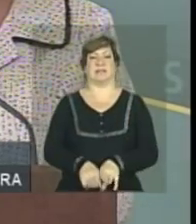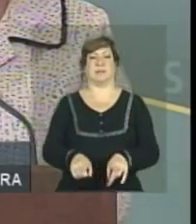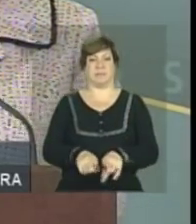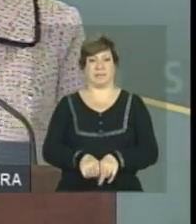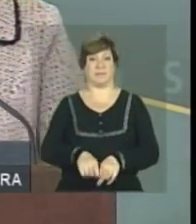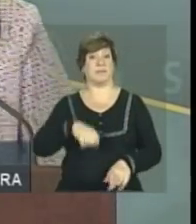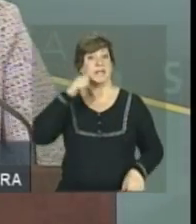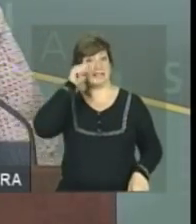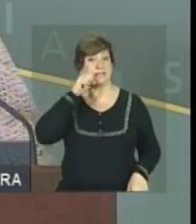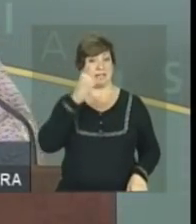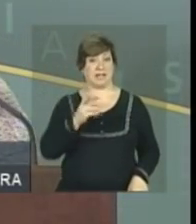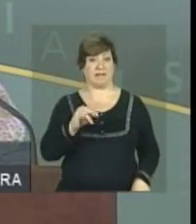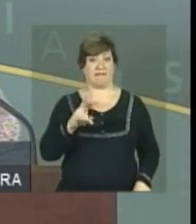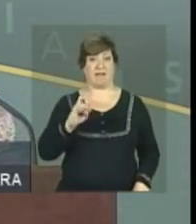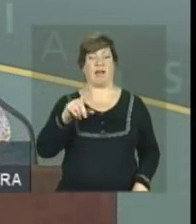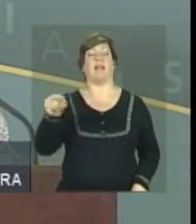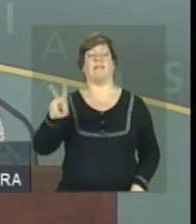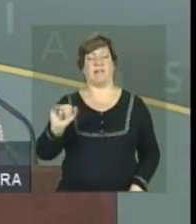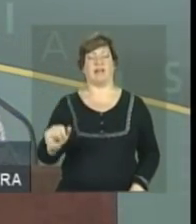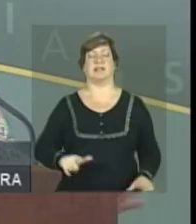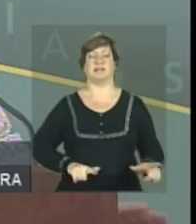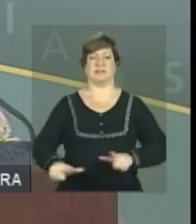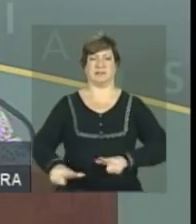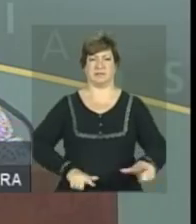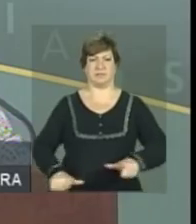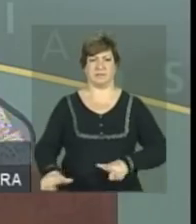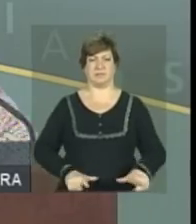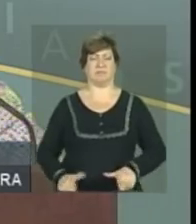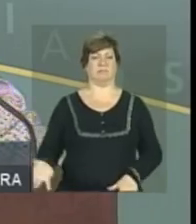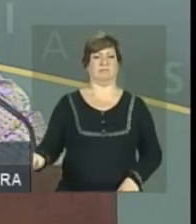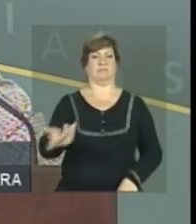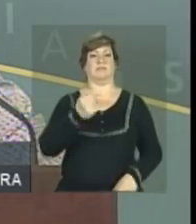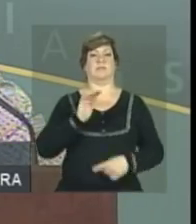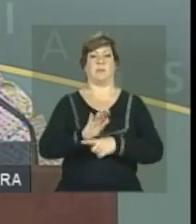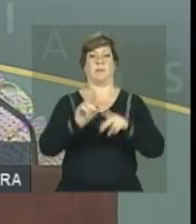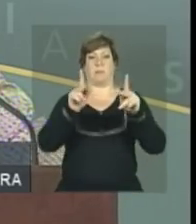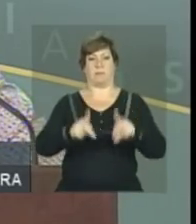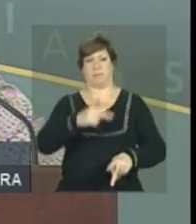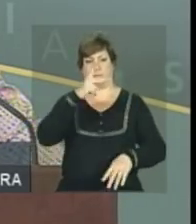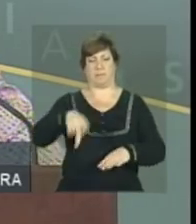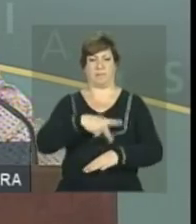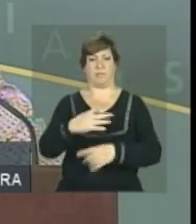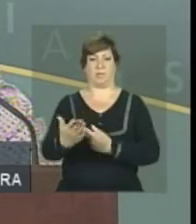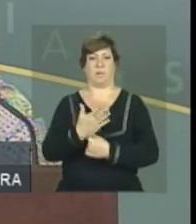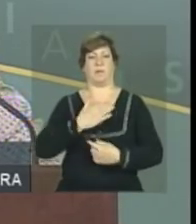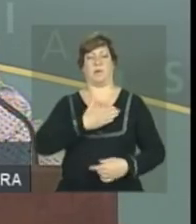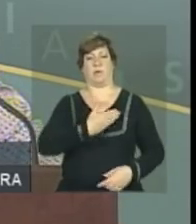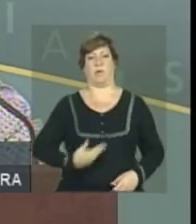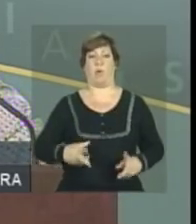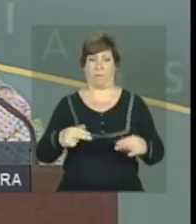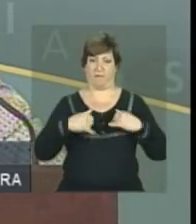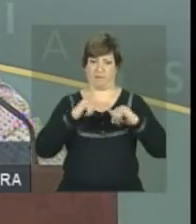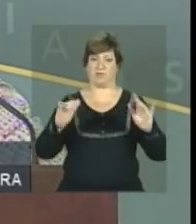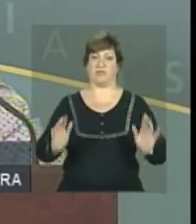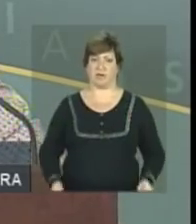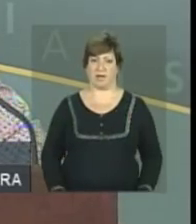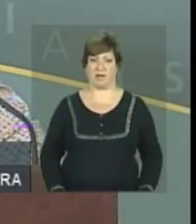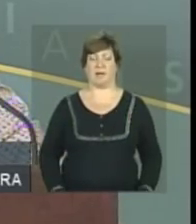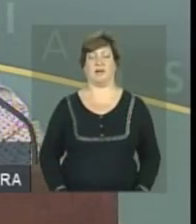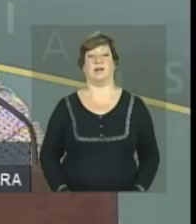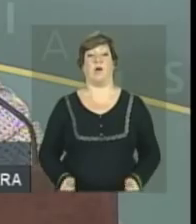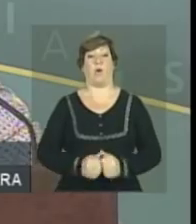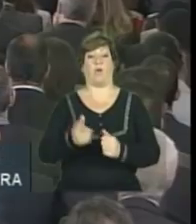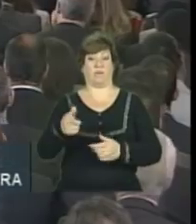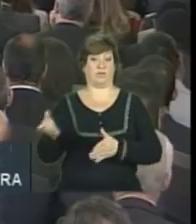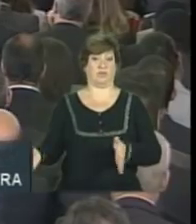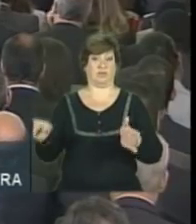senador Crivella prestará relevantes serviços ao país, integrando o meu governo, como eu já disse. com sua